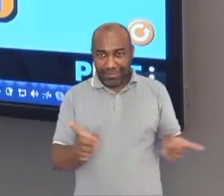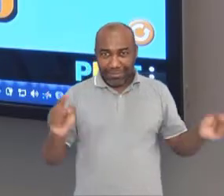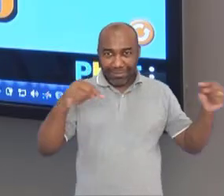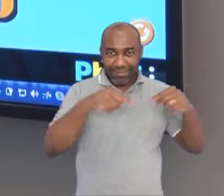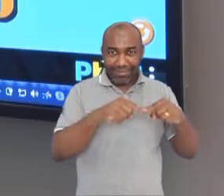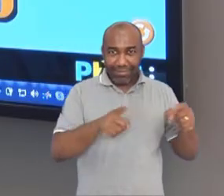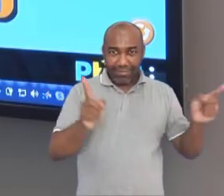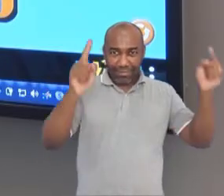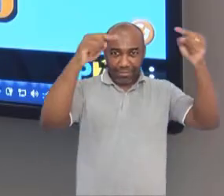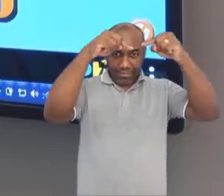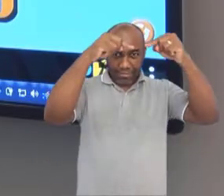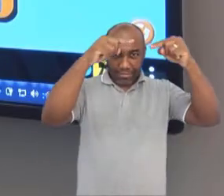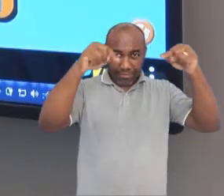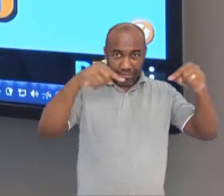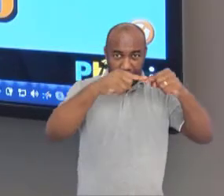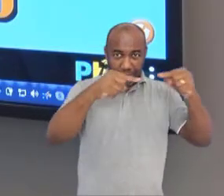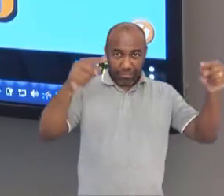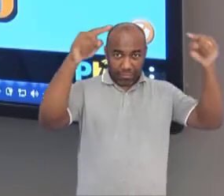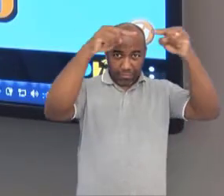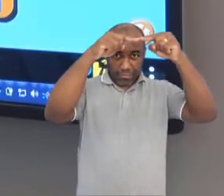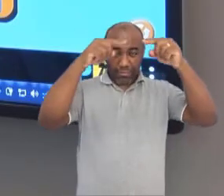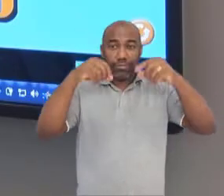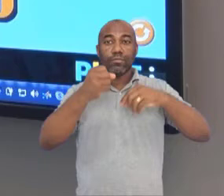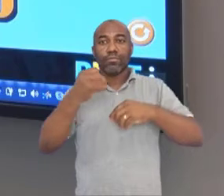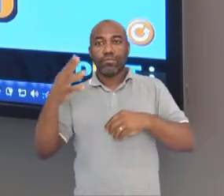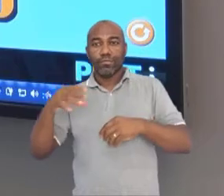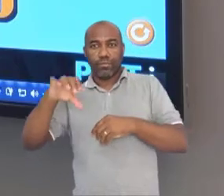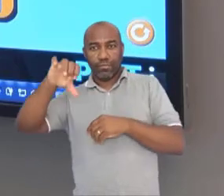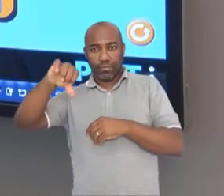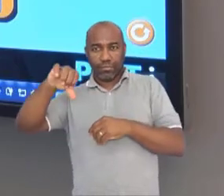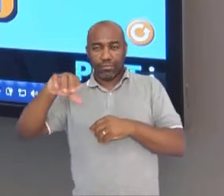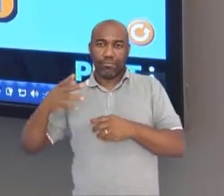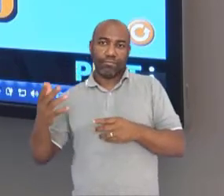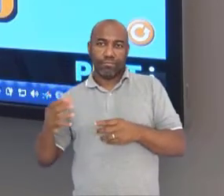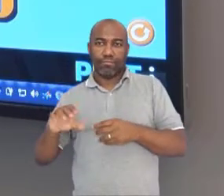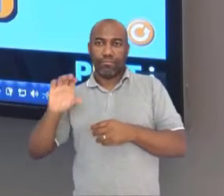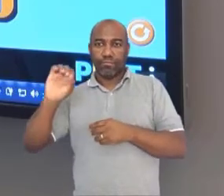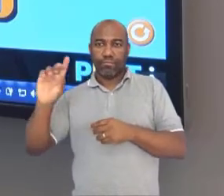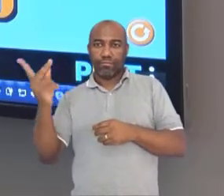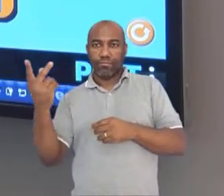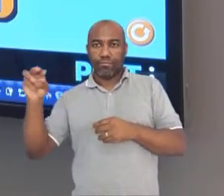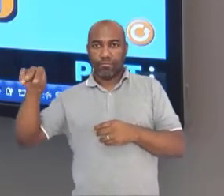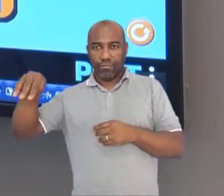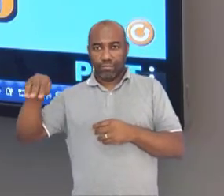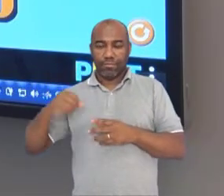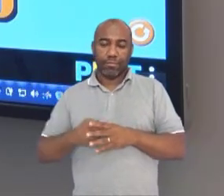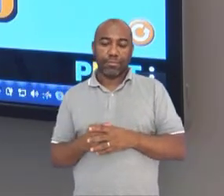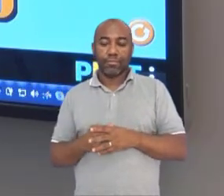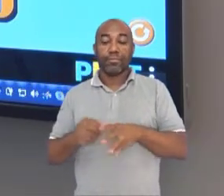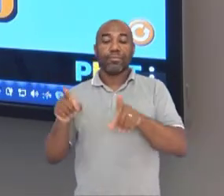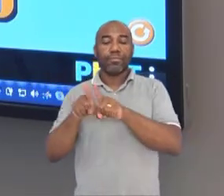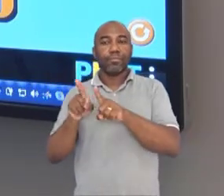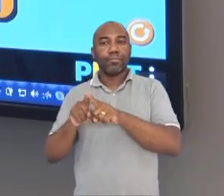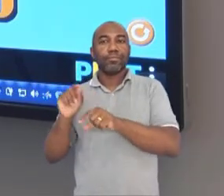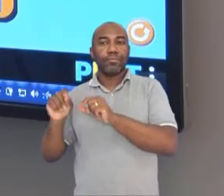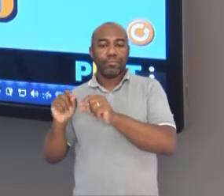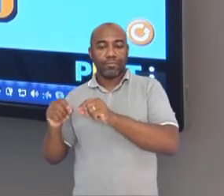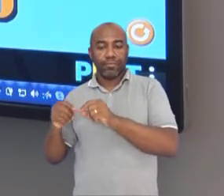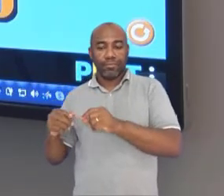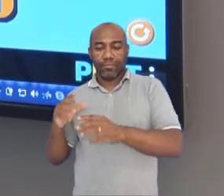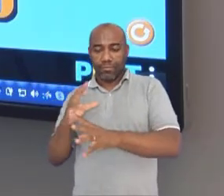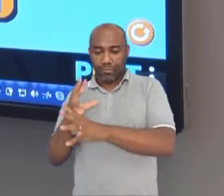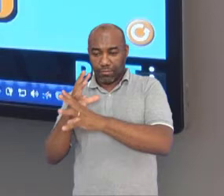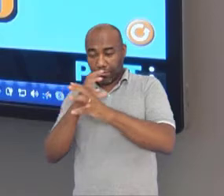A diferença de potencial, 9 ohms. Ok? Essa continha que nós fizemos aqui só é válida para